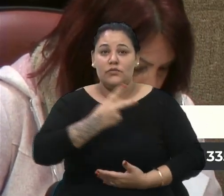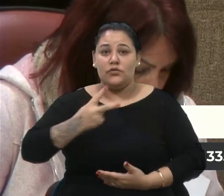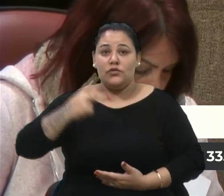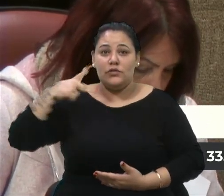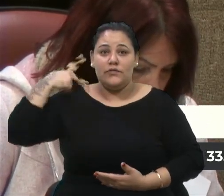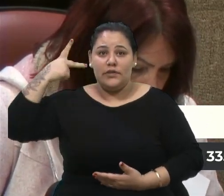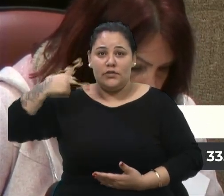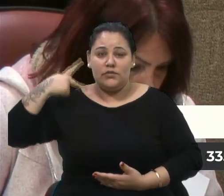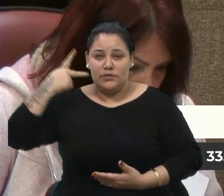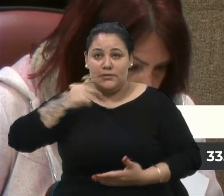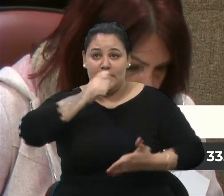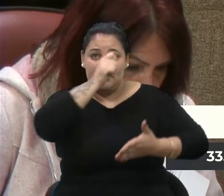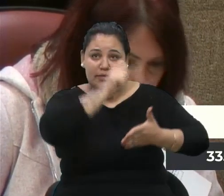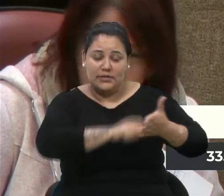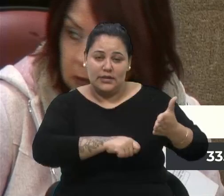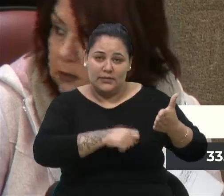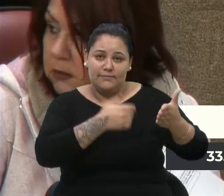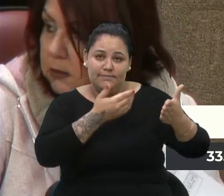proposição